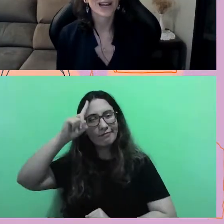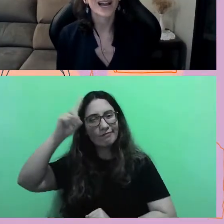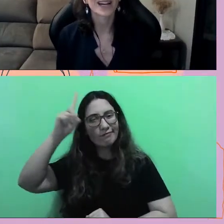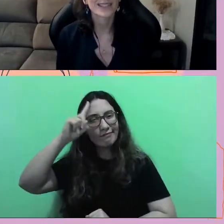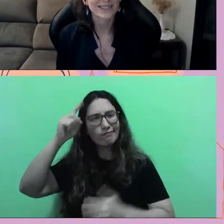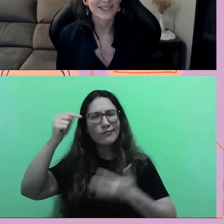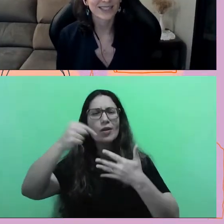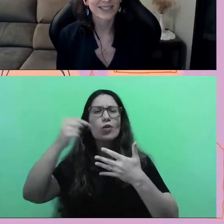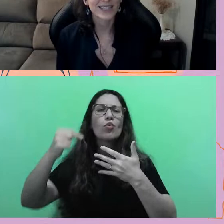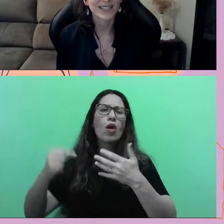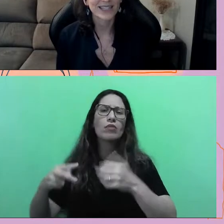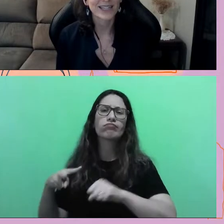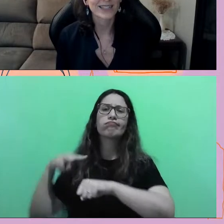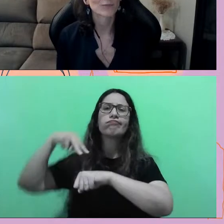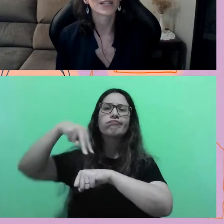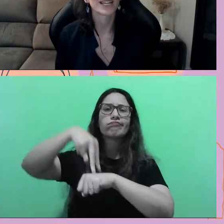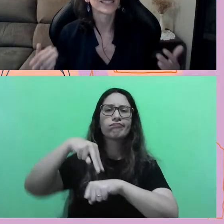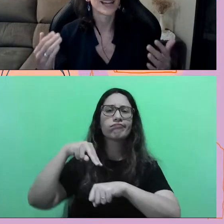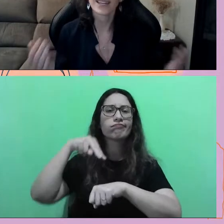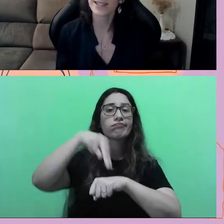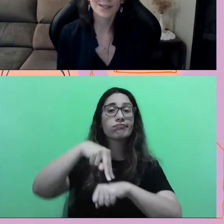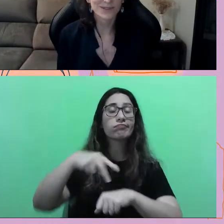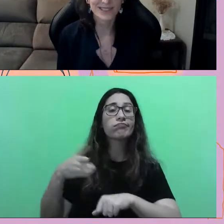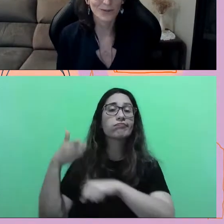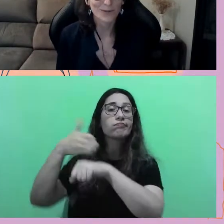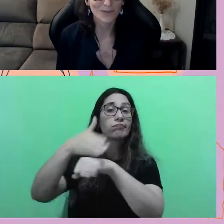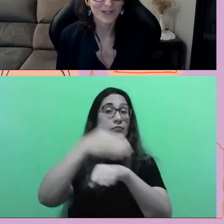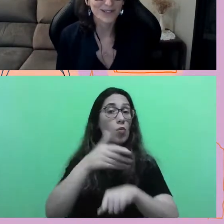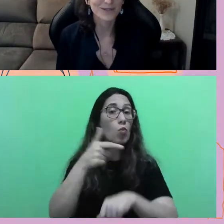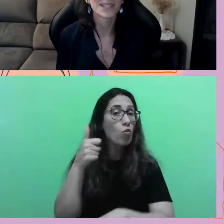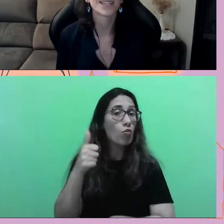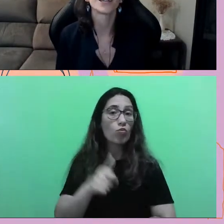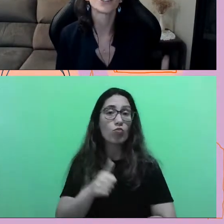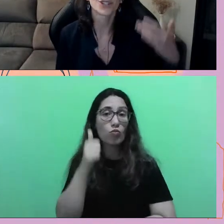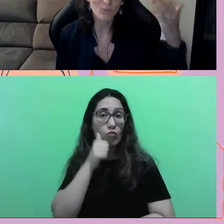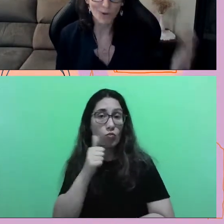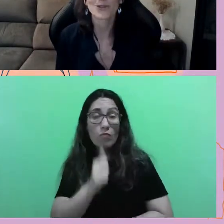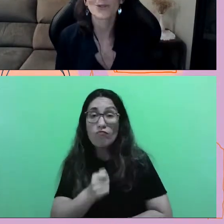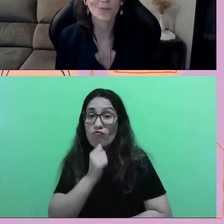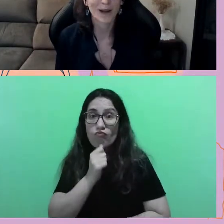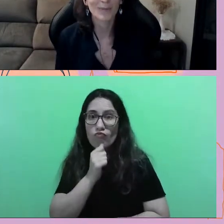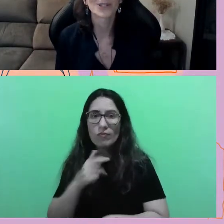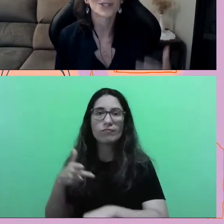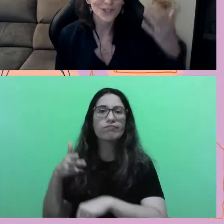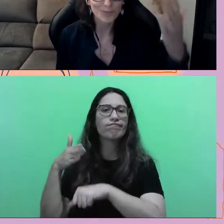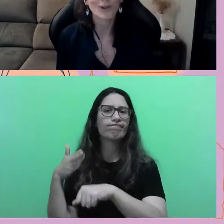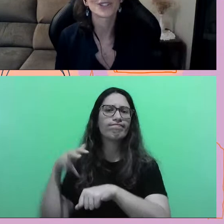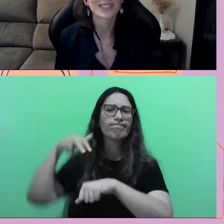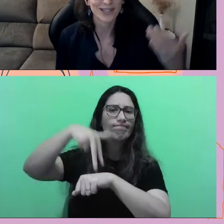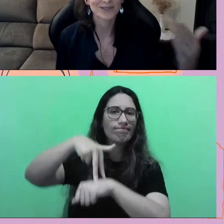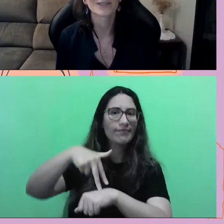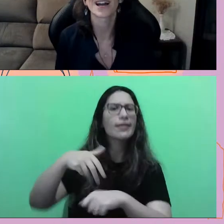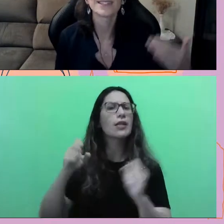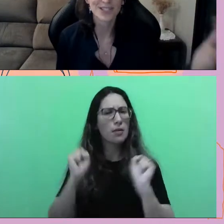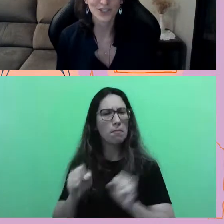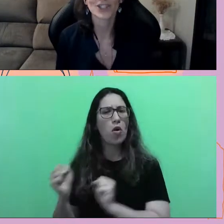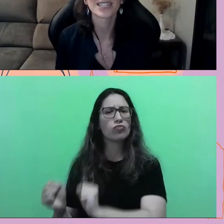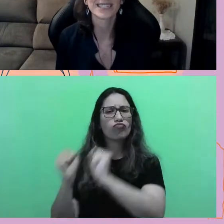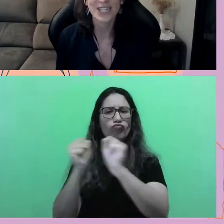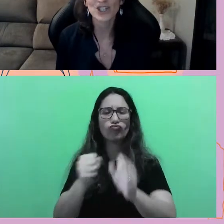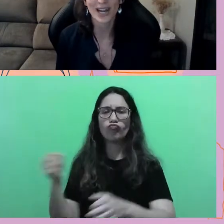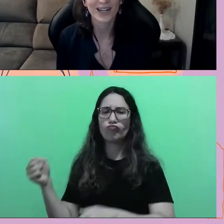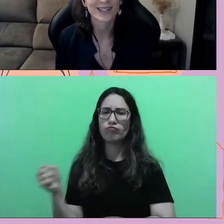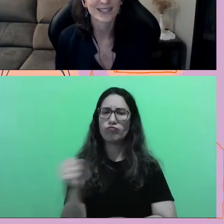os lugares em que as mulheres ainda não estão ocupando e que a gente pode ocupar, porque a gente pode estar nos lugares que a